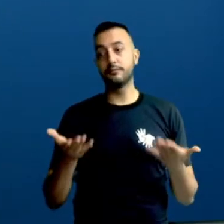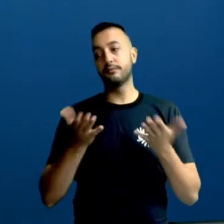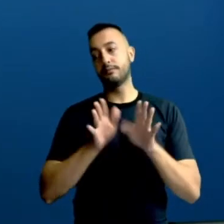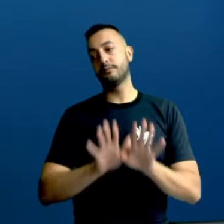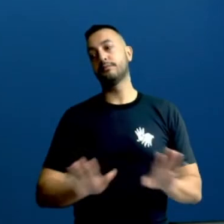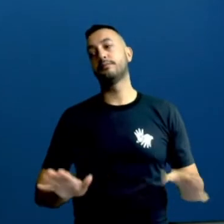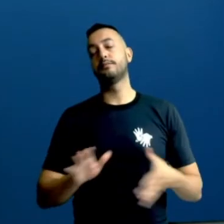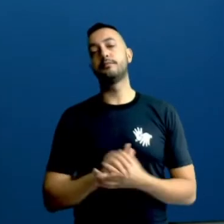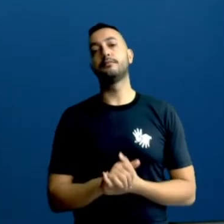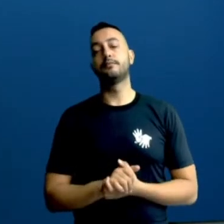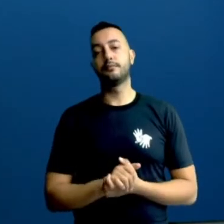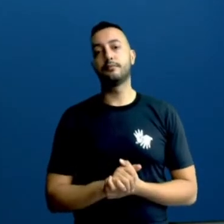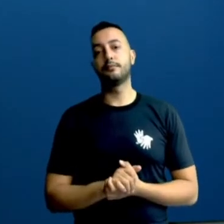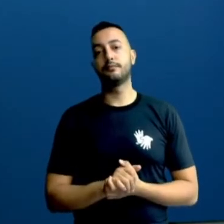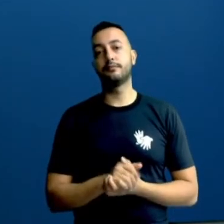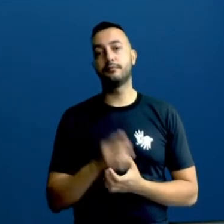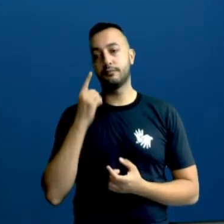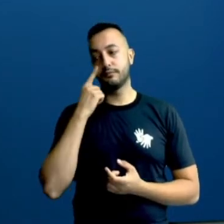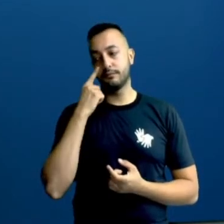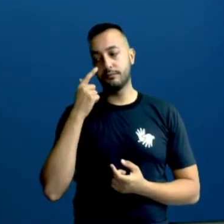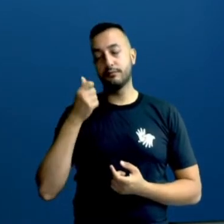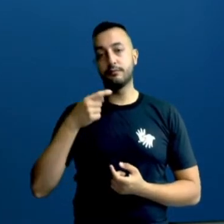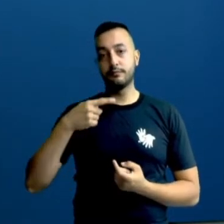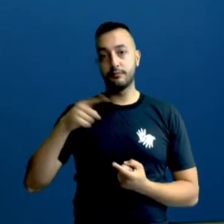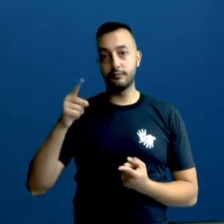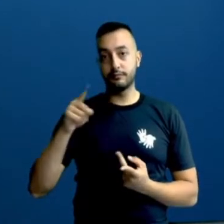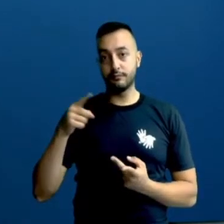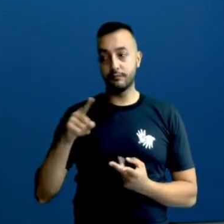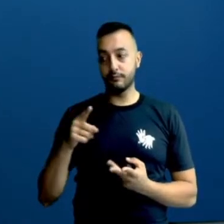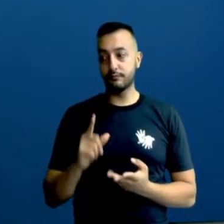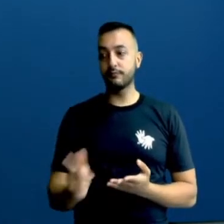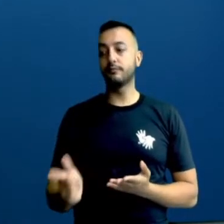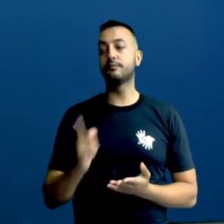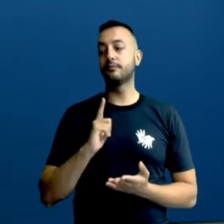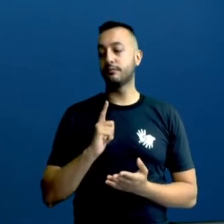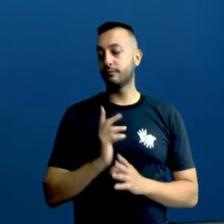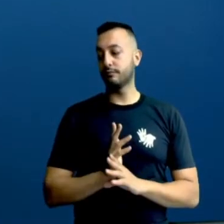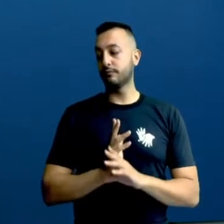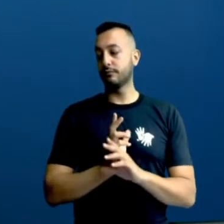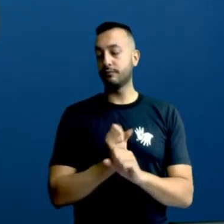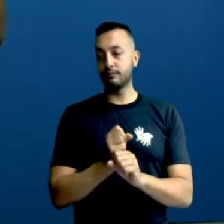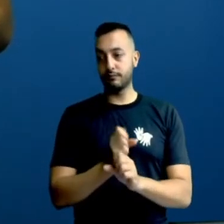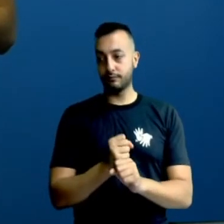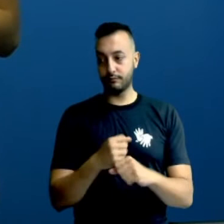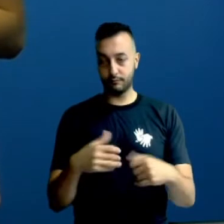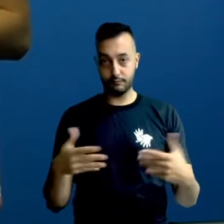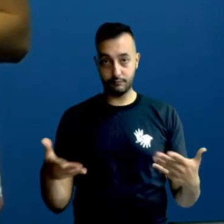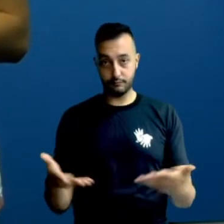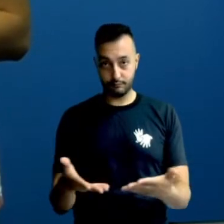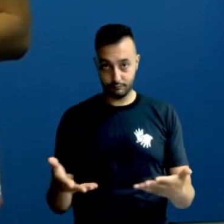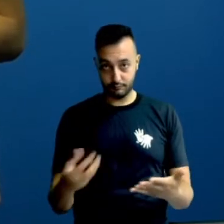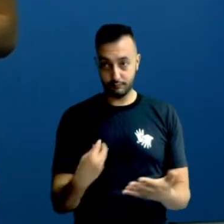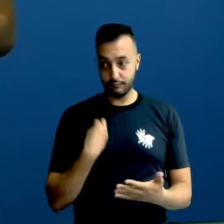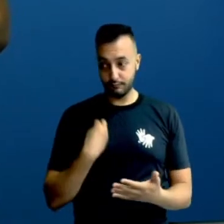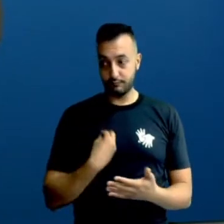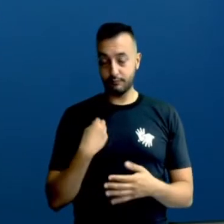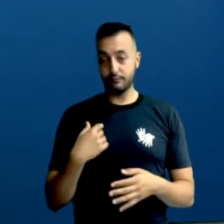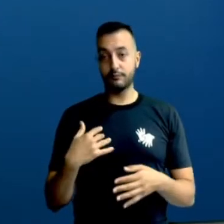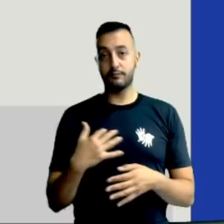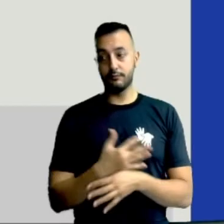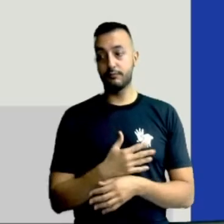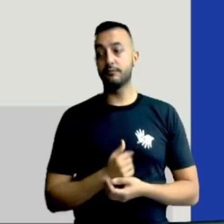certo? Vamos conferir quanto é que a gente tem número de pessoas hoje vivendo em nossa cidade?